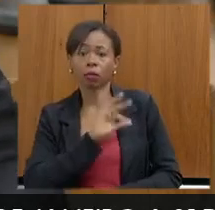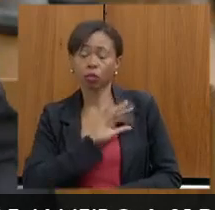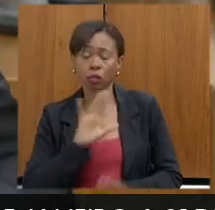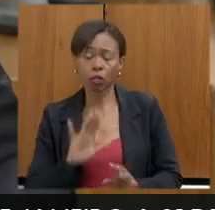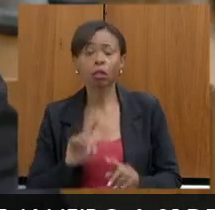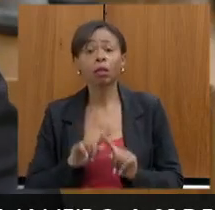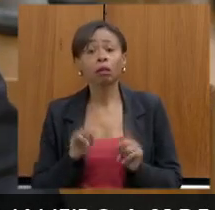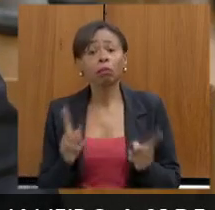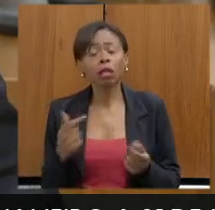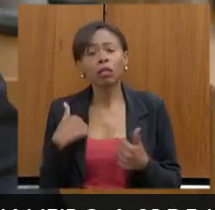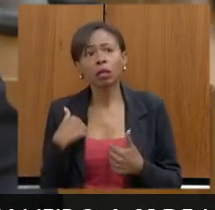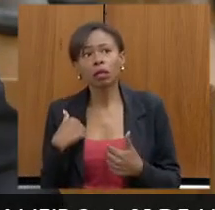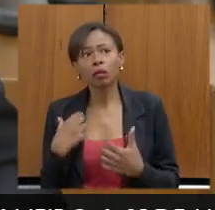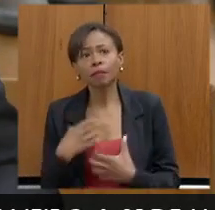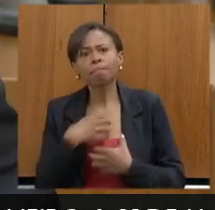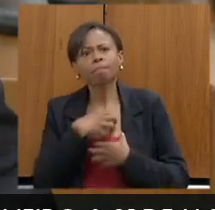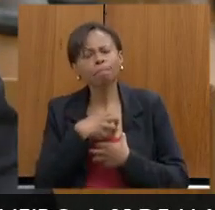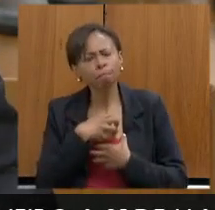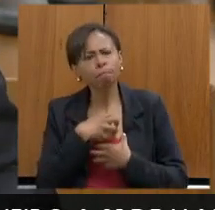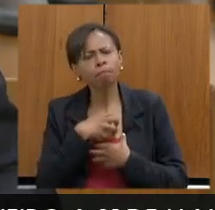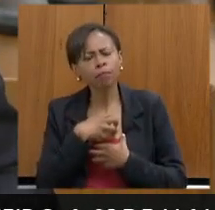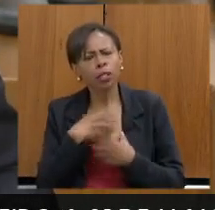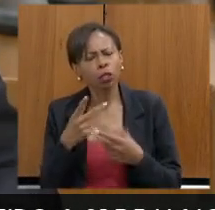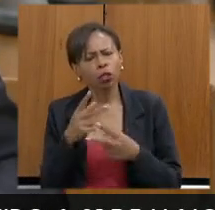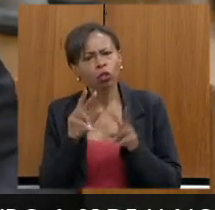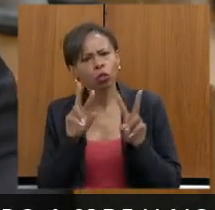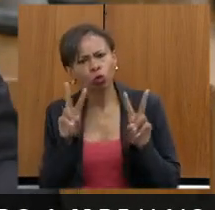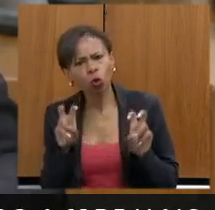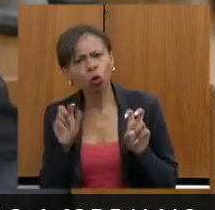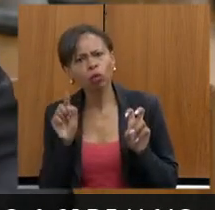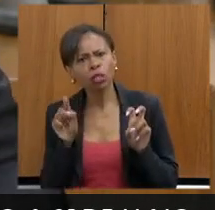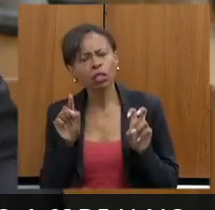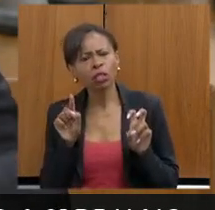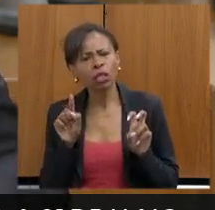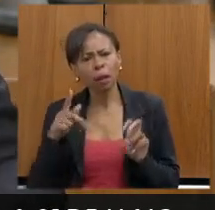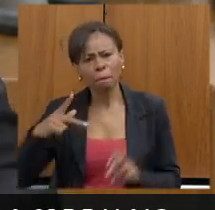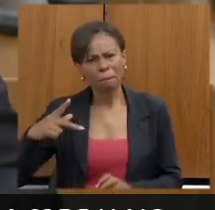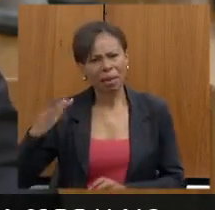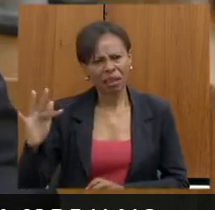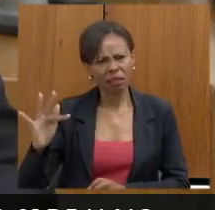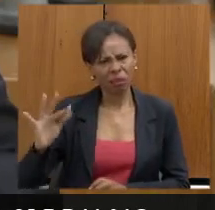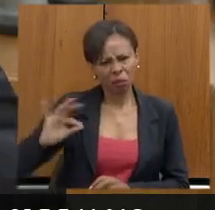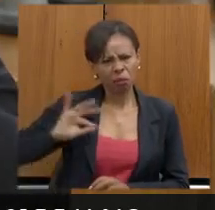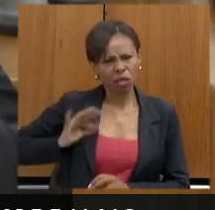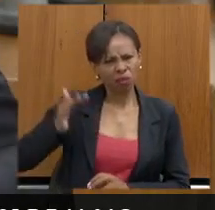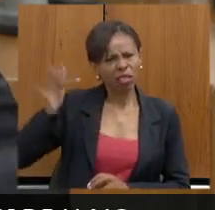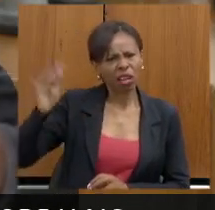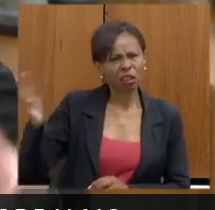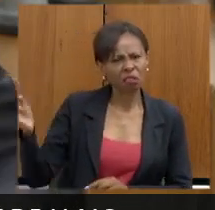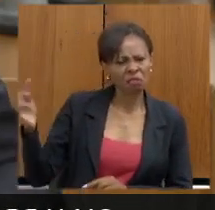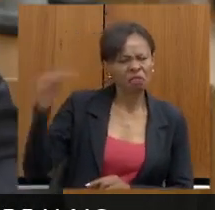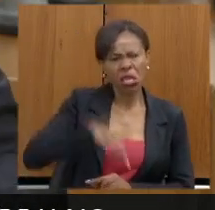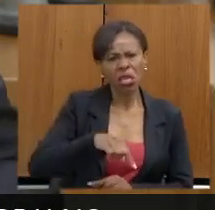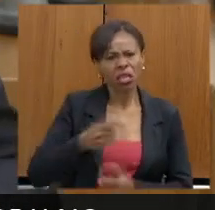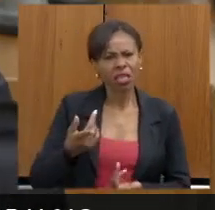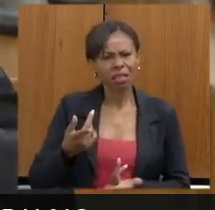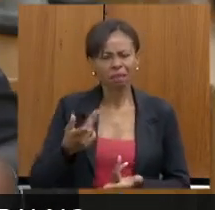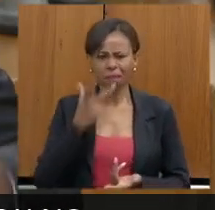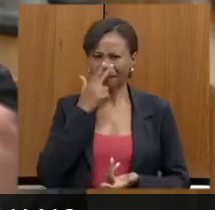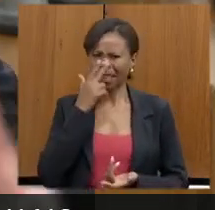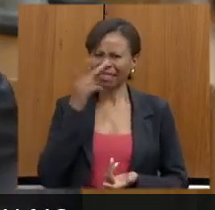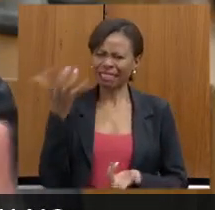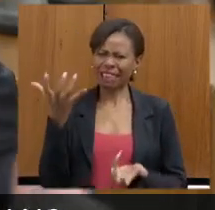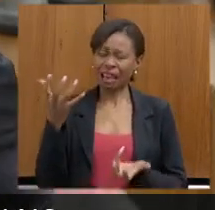me deixou um pouco consternado essa essa questão da pf vir fazer isso parece que é dar papel para mídia dá